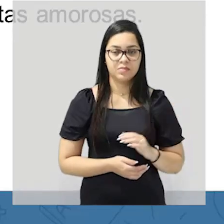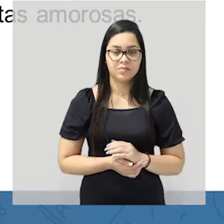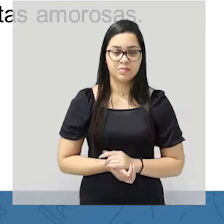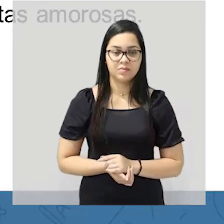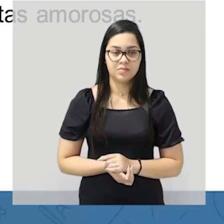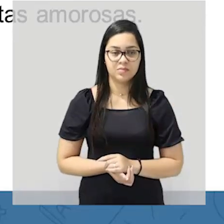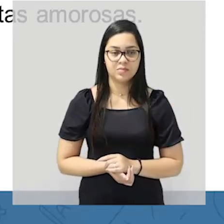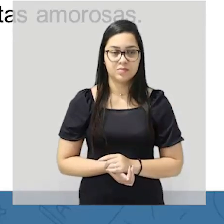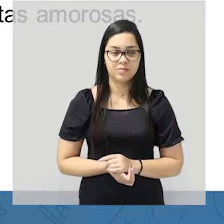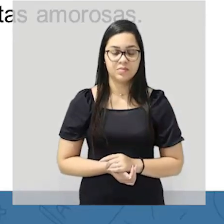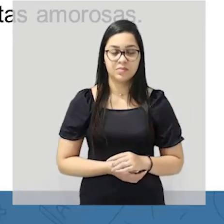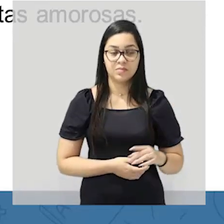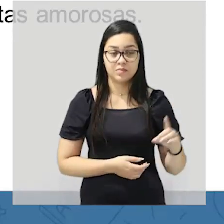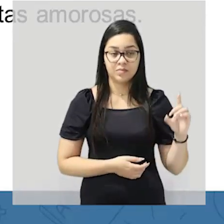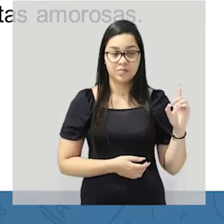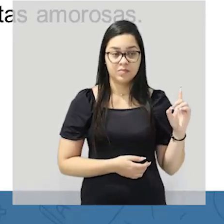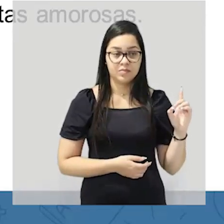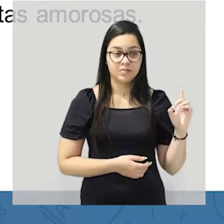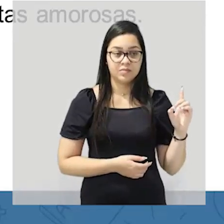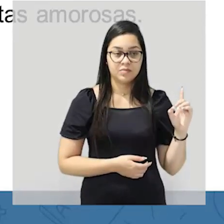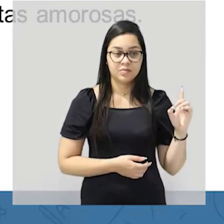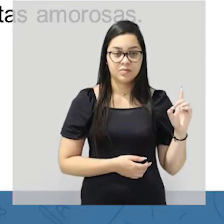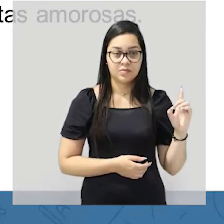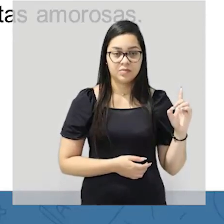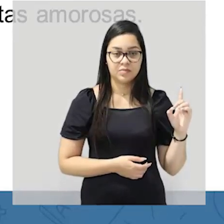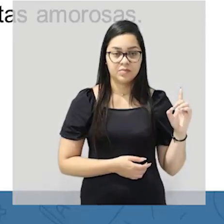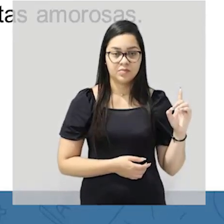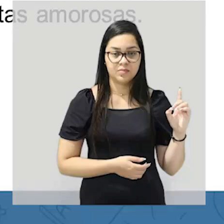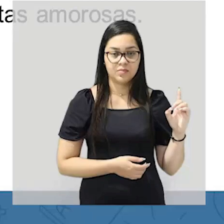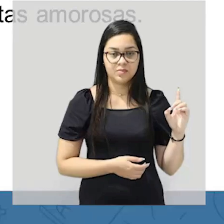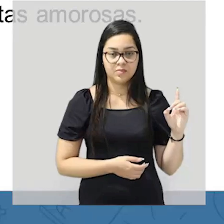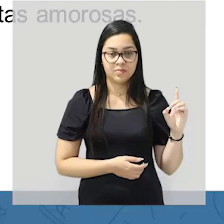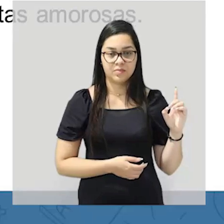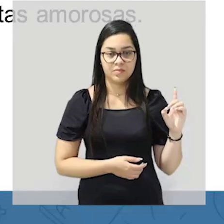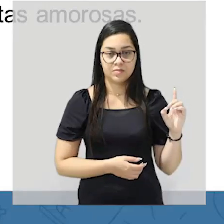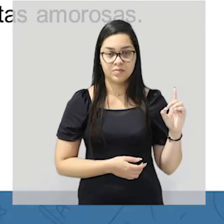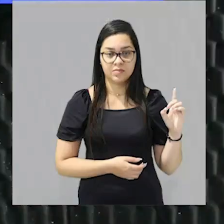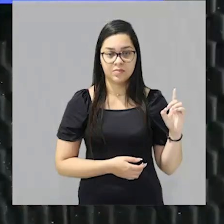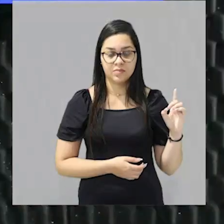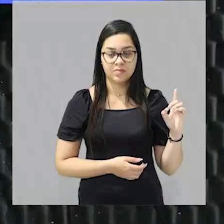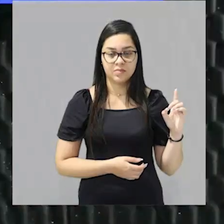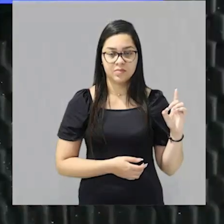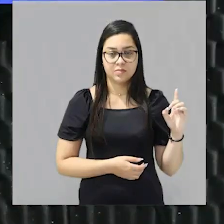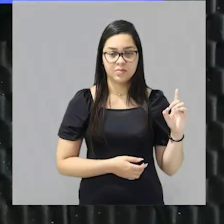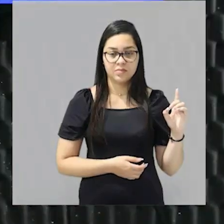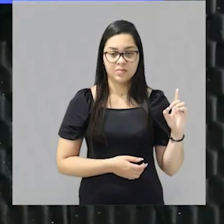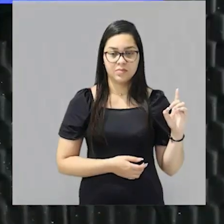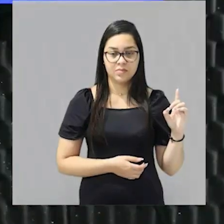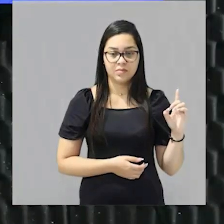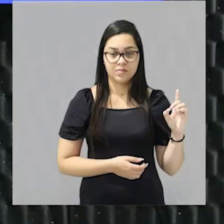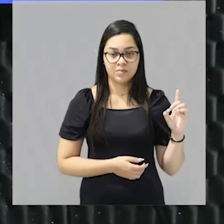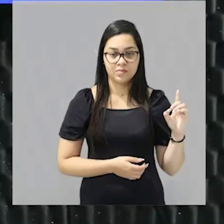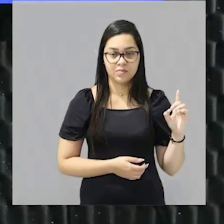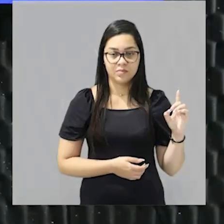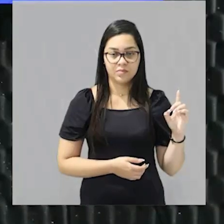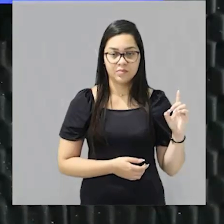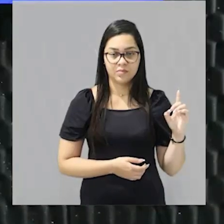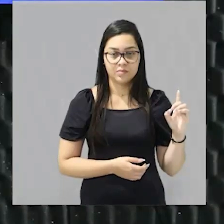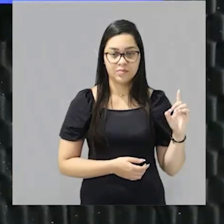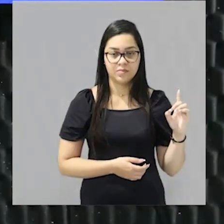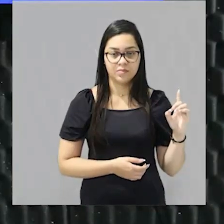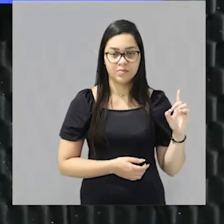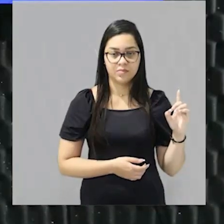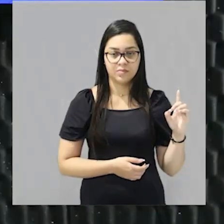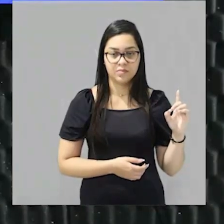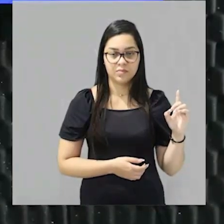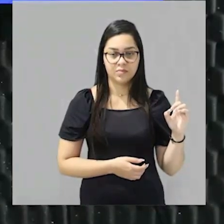É possível conhecer a presença de posições críticas, tá? Isso aí eu preciso conhecer os sinônimos, os antônimos